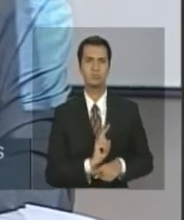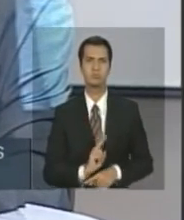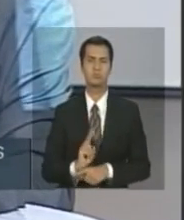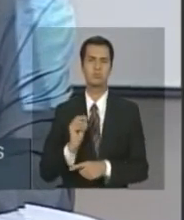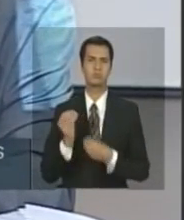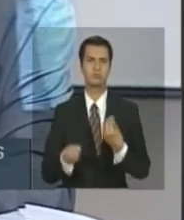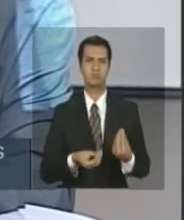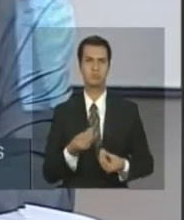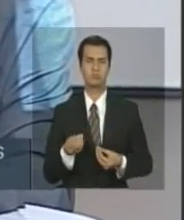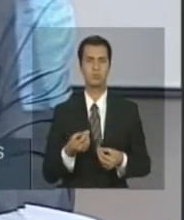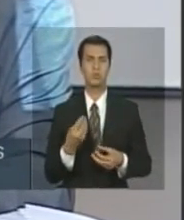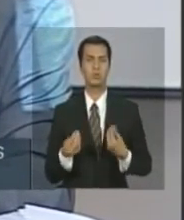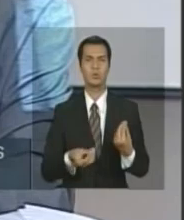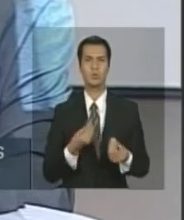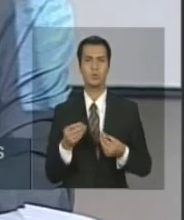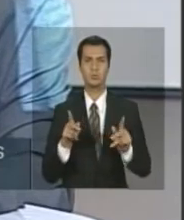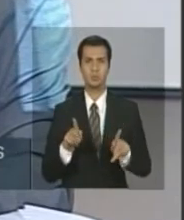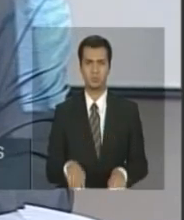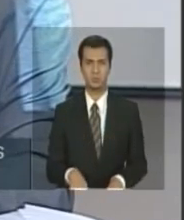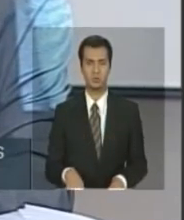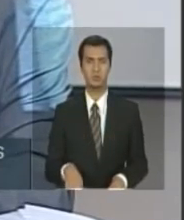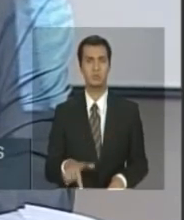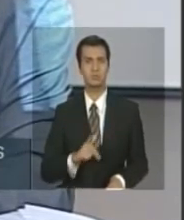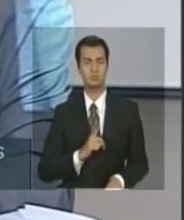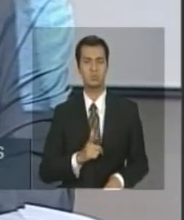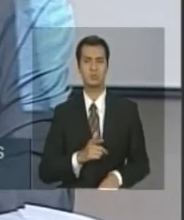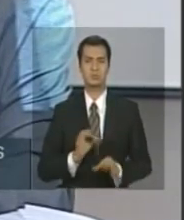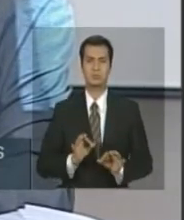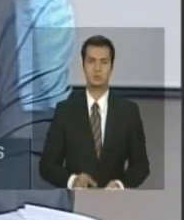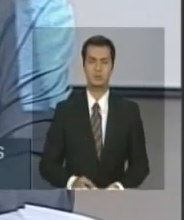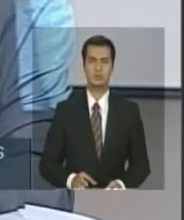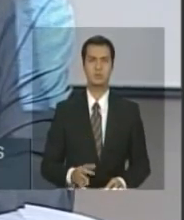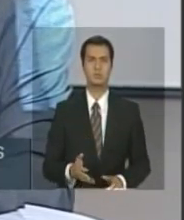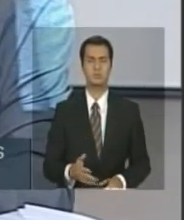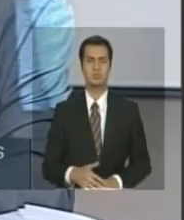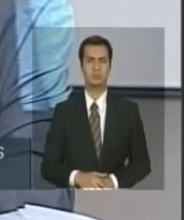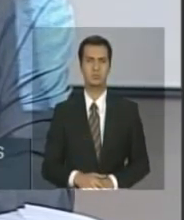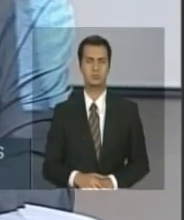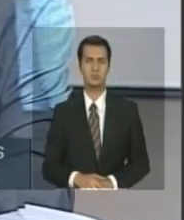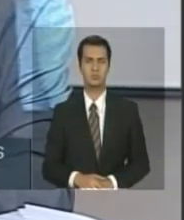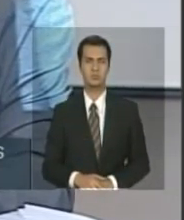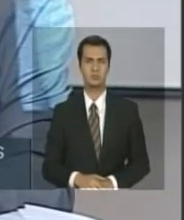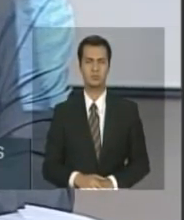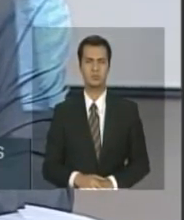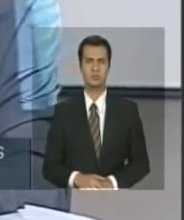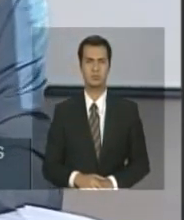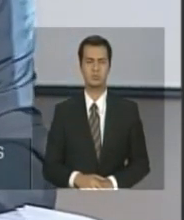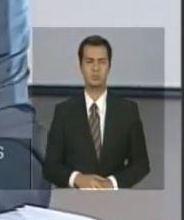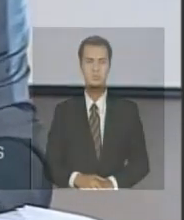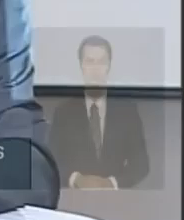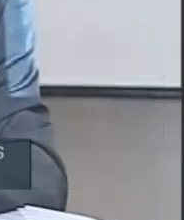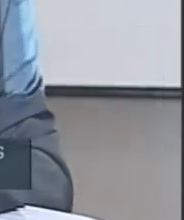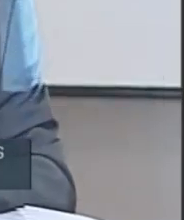como a população está se comportando em relação à questão renda. É possível saber